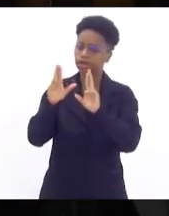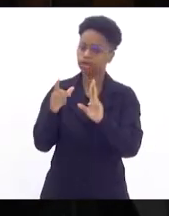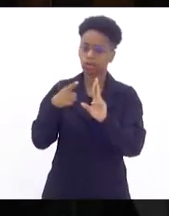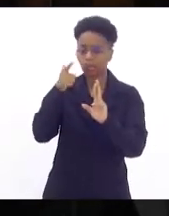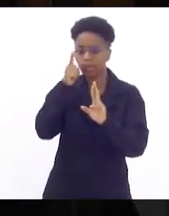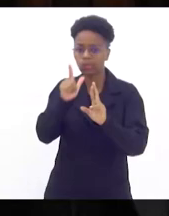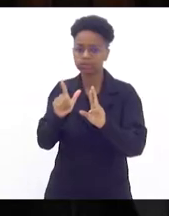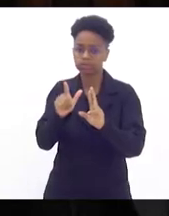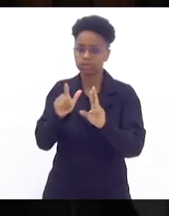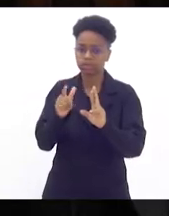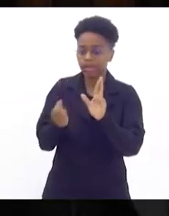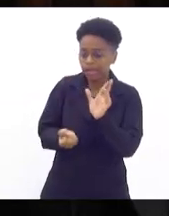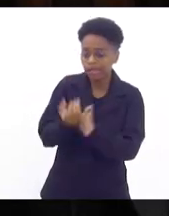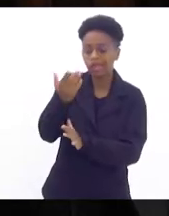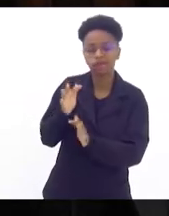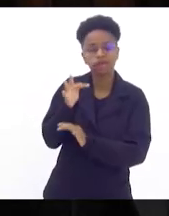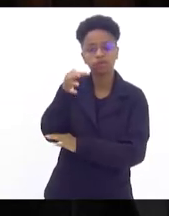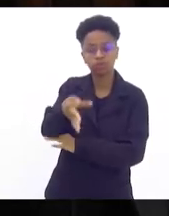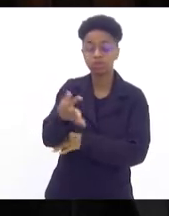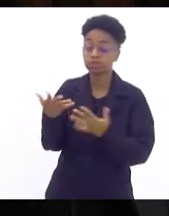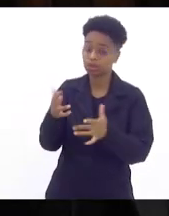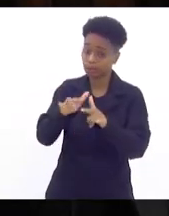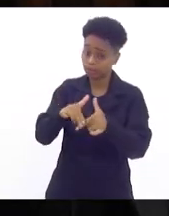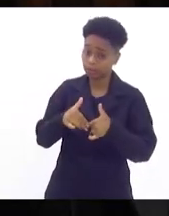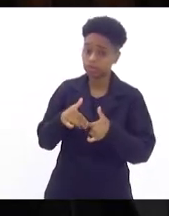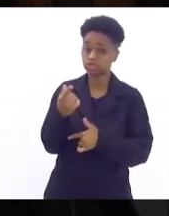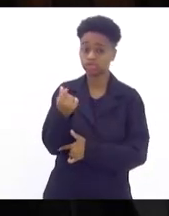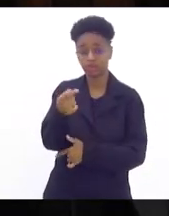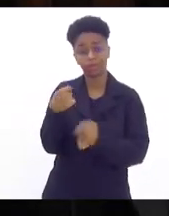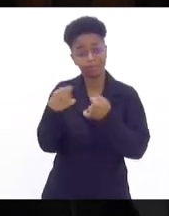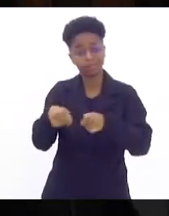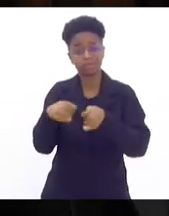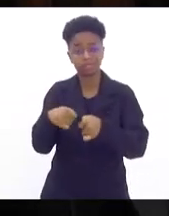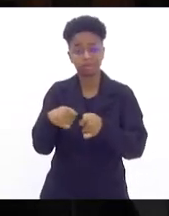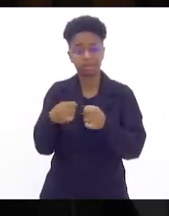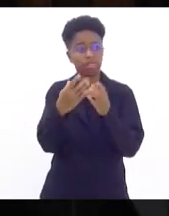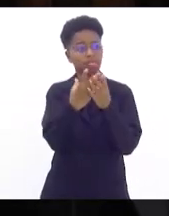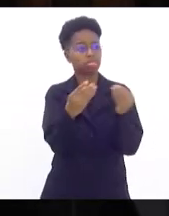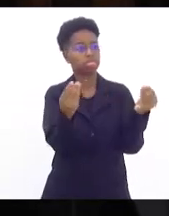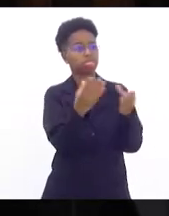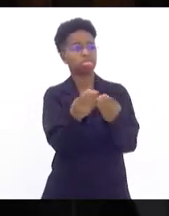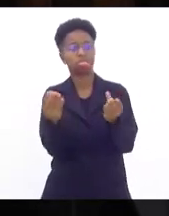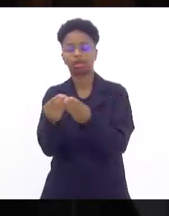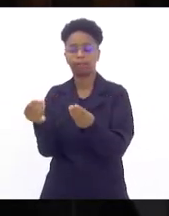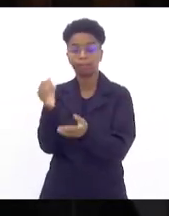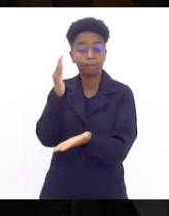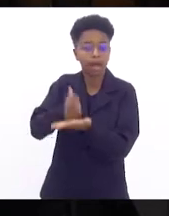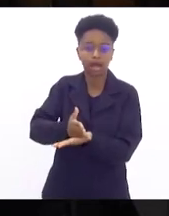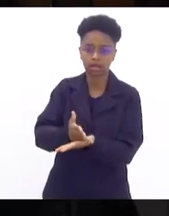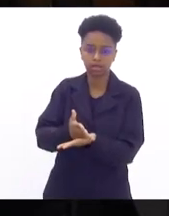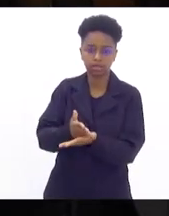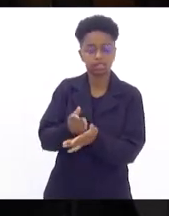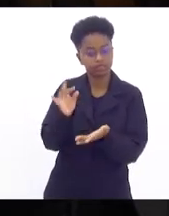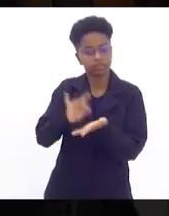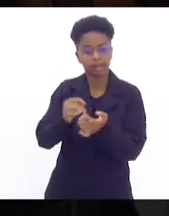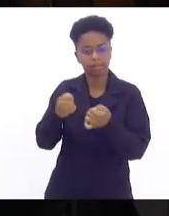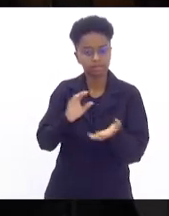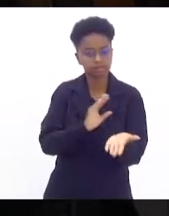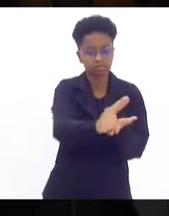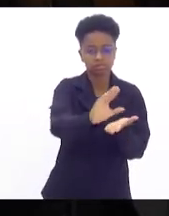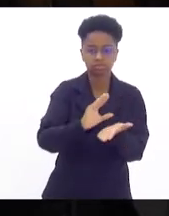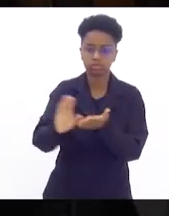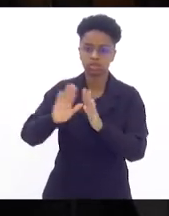Construa um futuro para isso o dinheiro tem que deixar de sumir pelas canaletas e chegar de fato nas nossas escolas